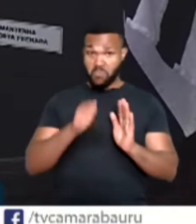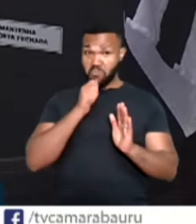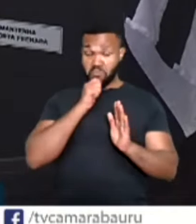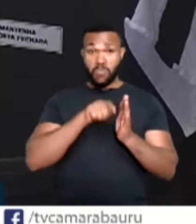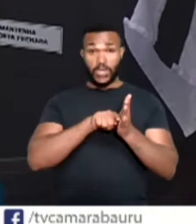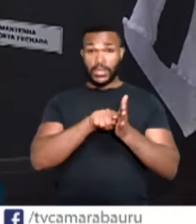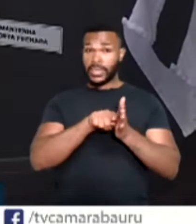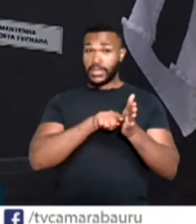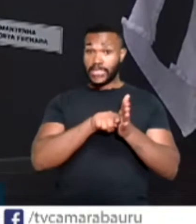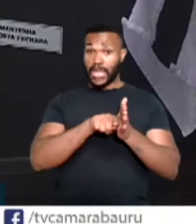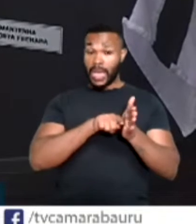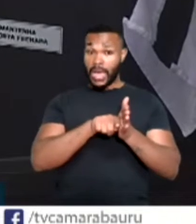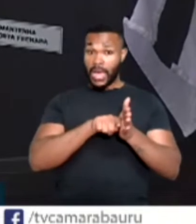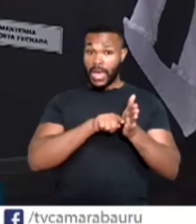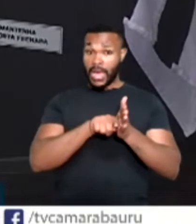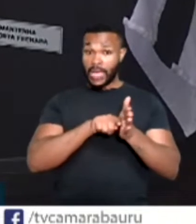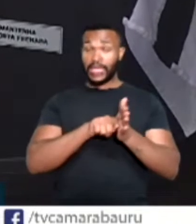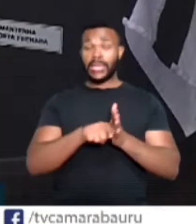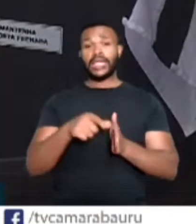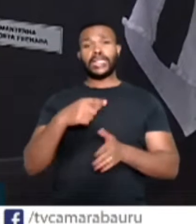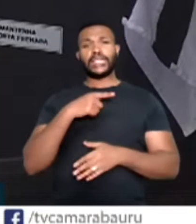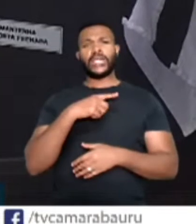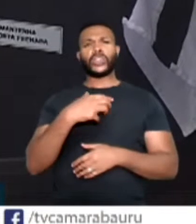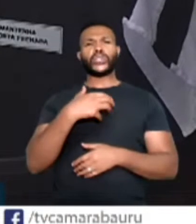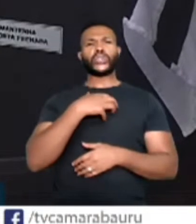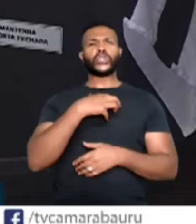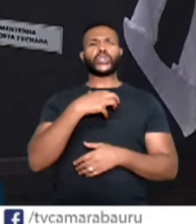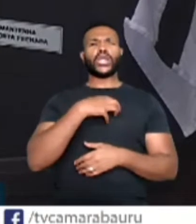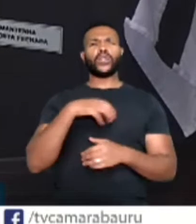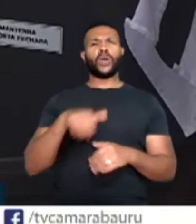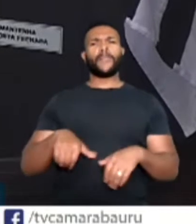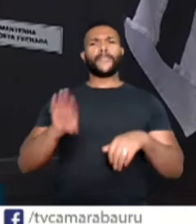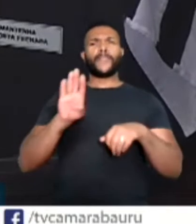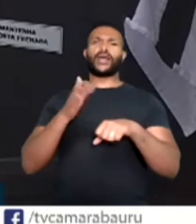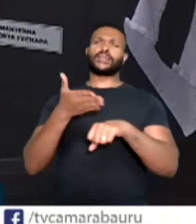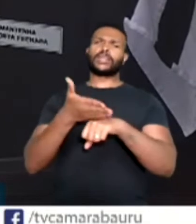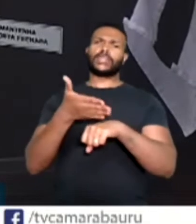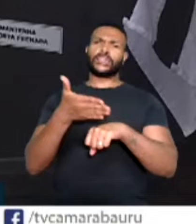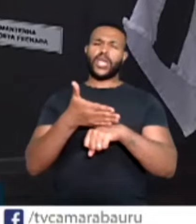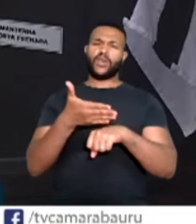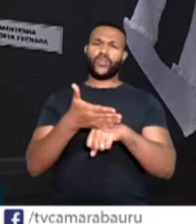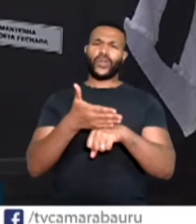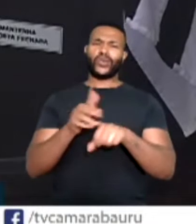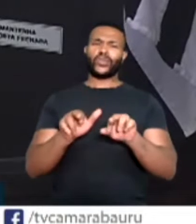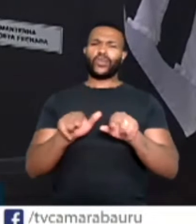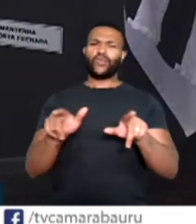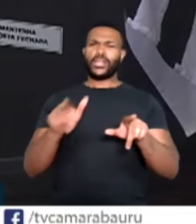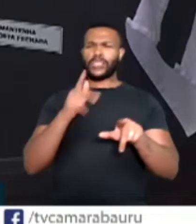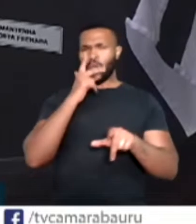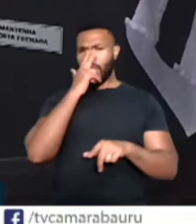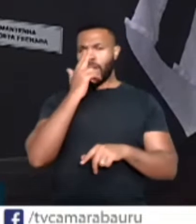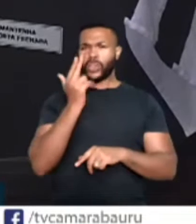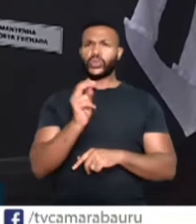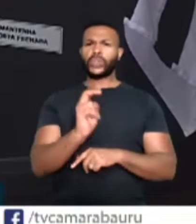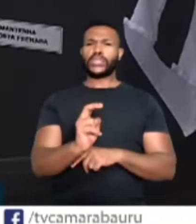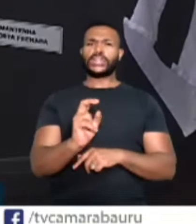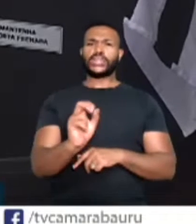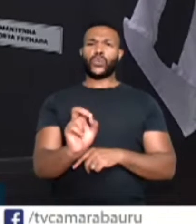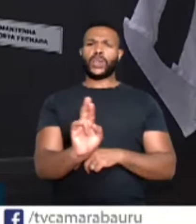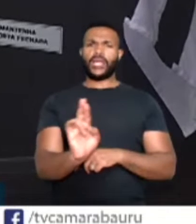colocaria de uma forma muito mais acessível, com uma diferença, se eu não me engano, de aproximadamente R$50 a